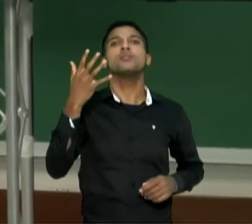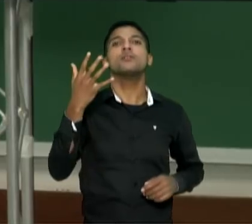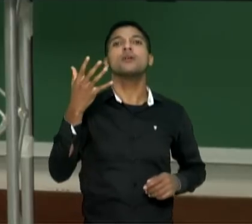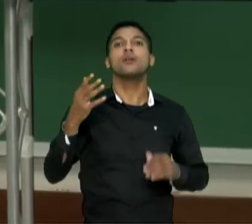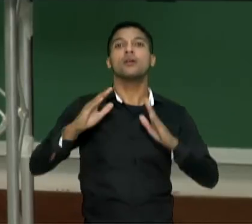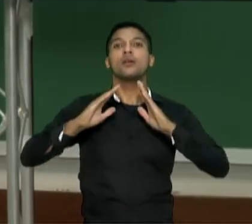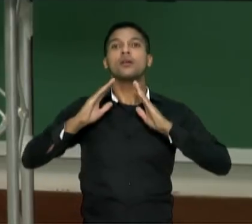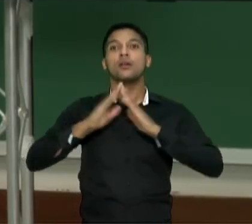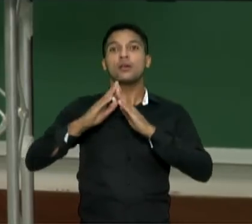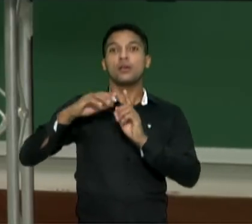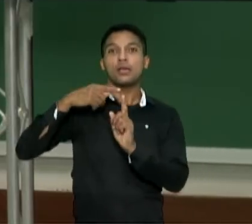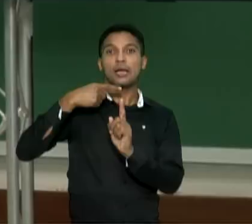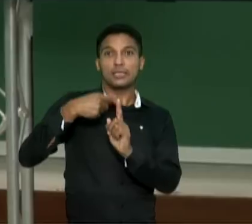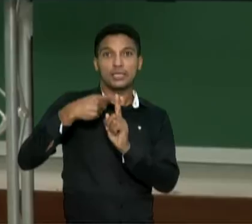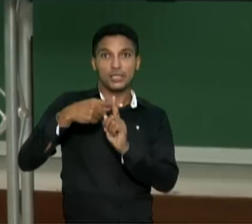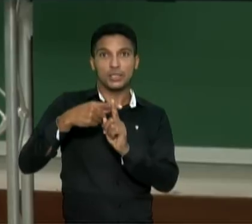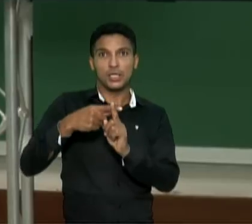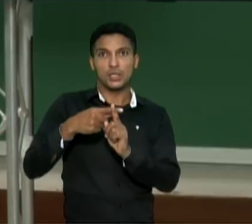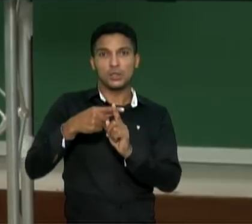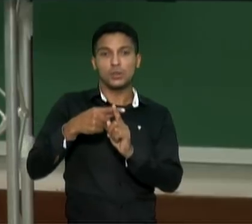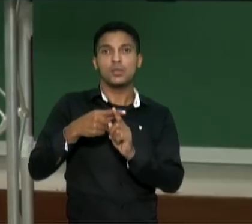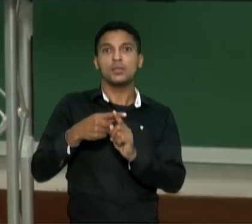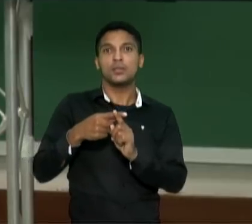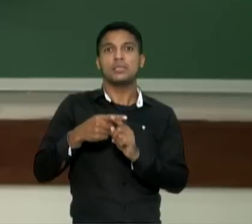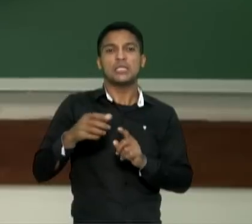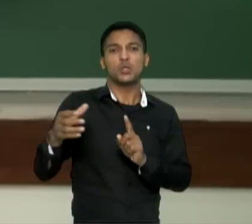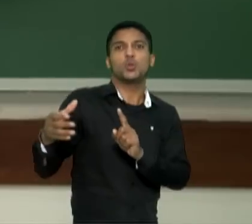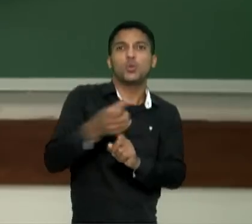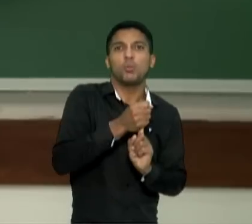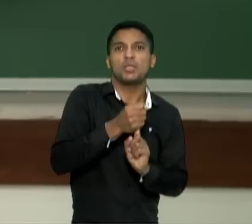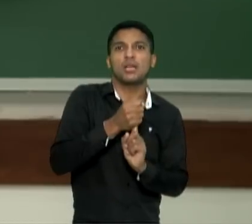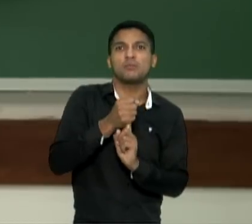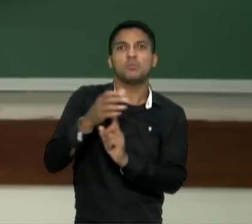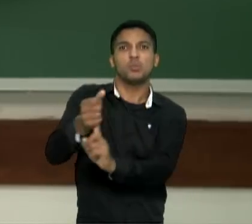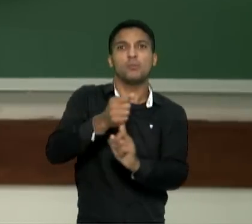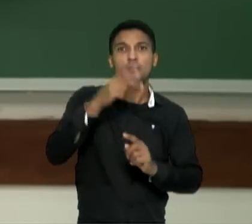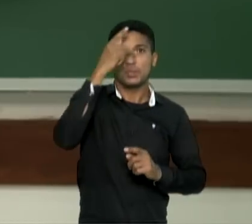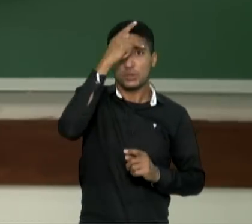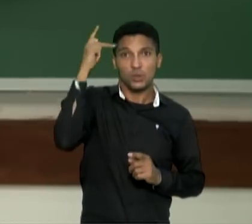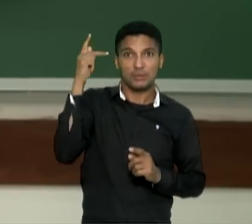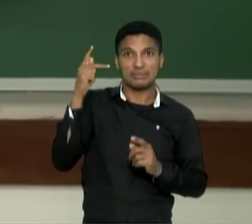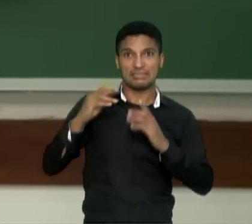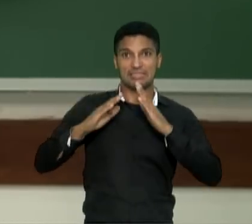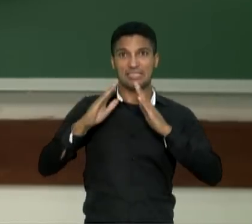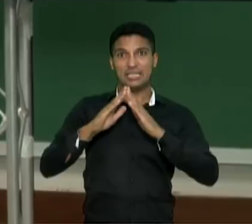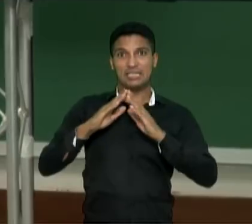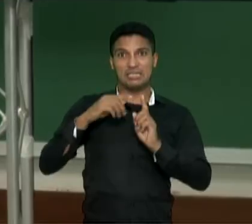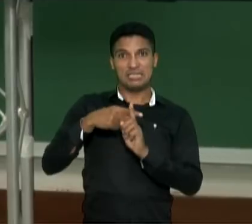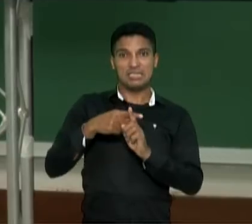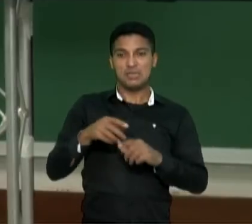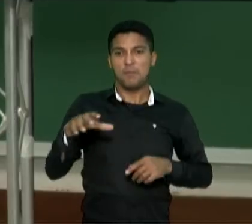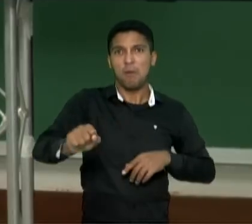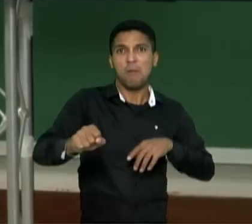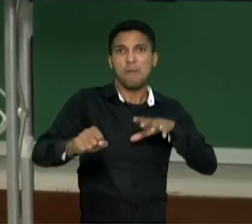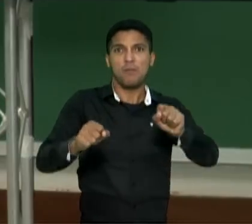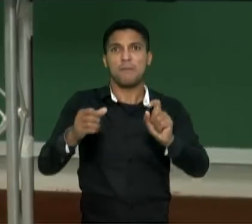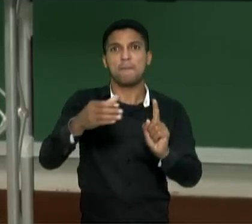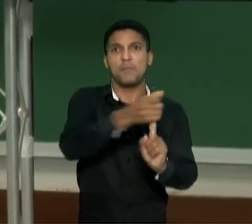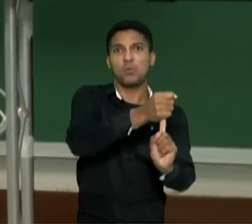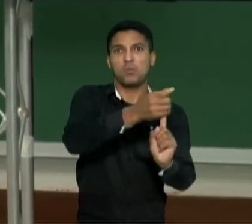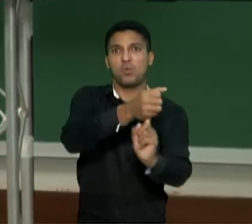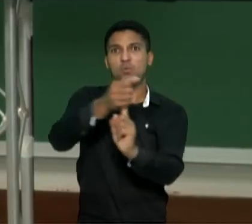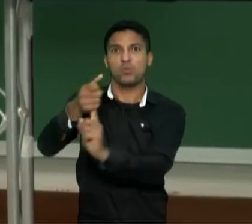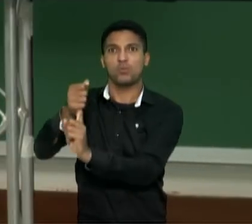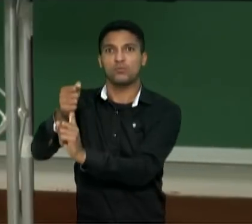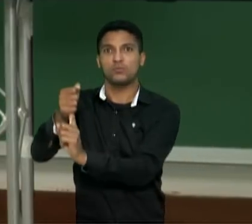para se entender os acontecimentos ao nosso redor, né, as pessoas iam direto nos escritos